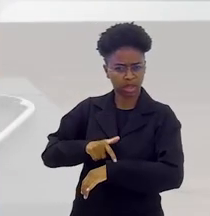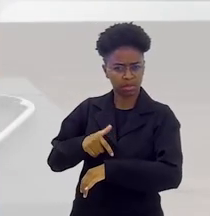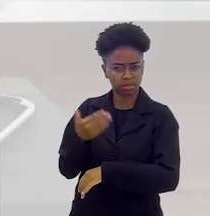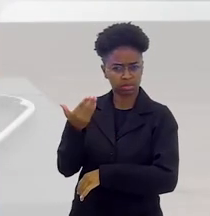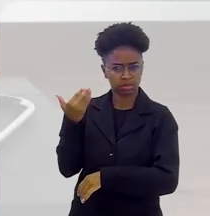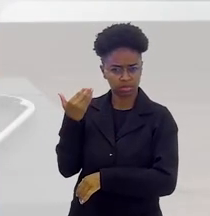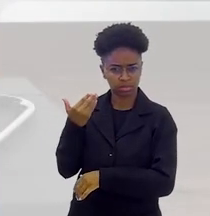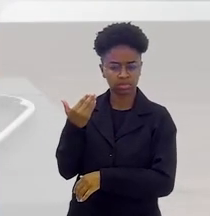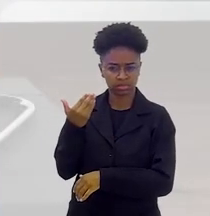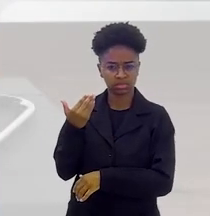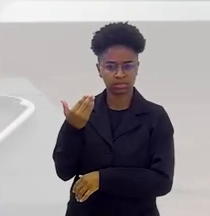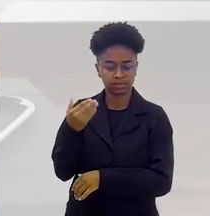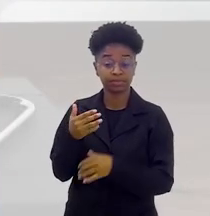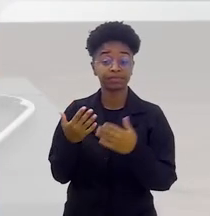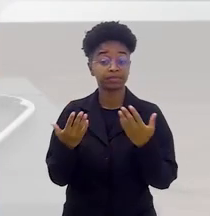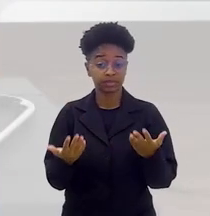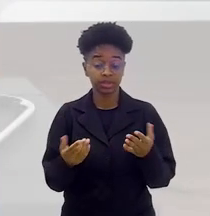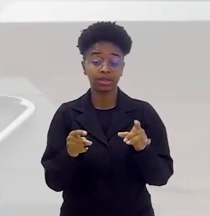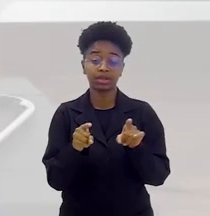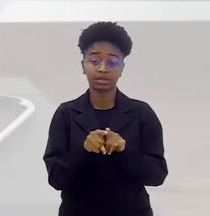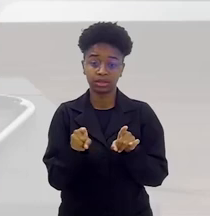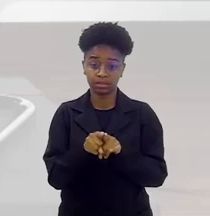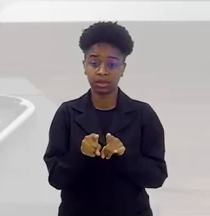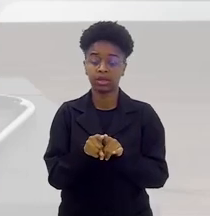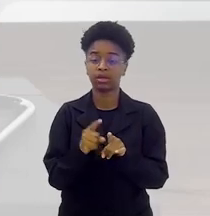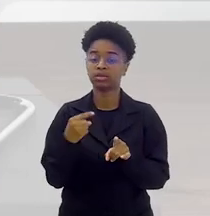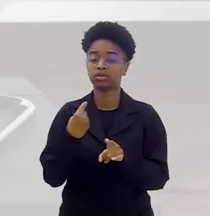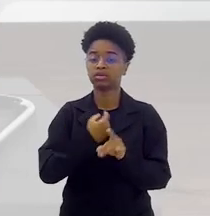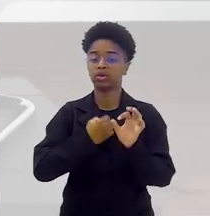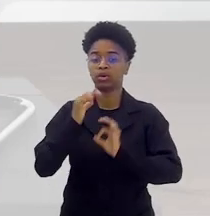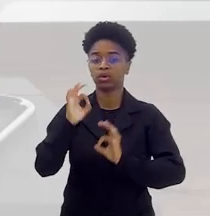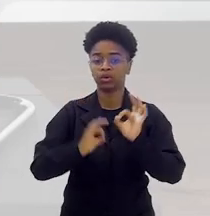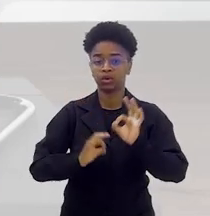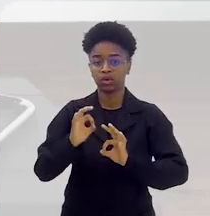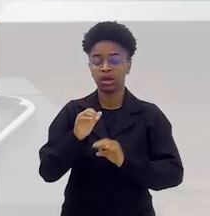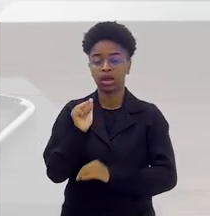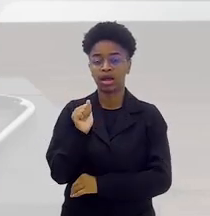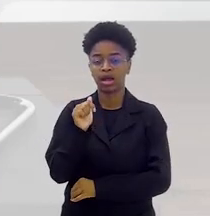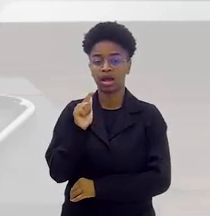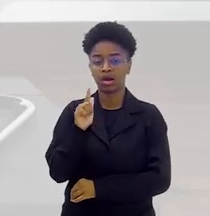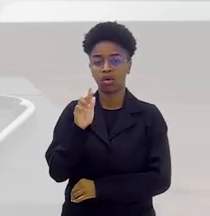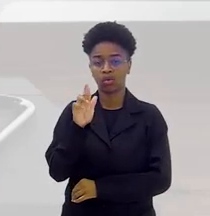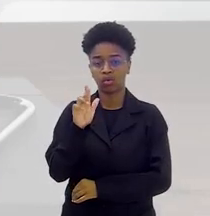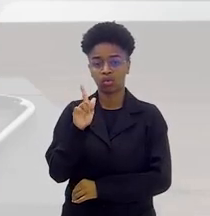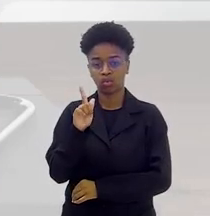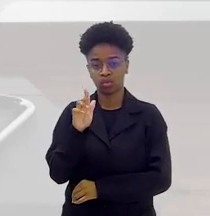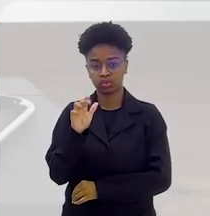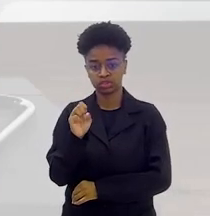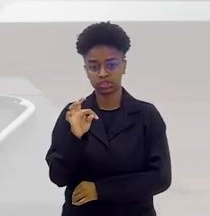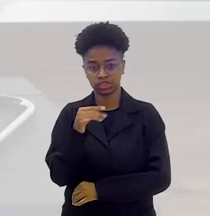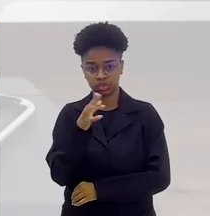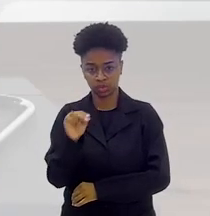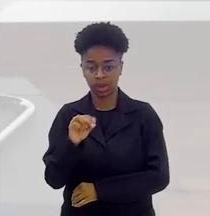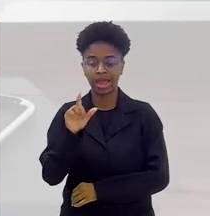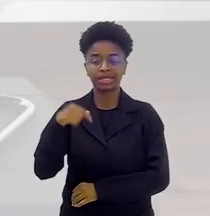A beatificação dela. Dias. E também a gente está mexendo aí, que é o Agostinho, um santo